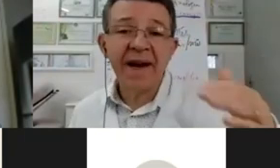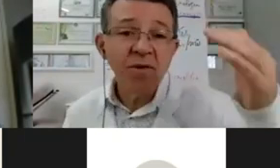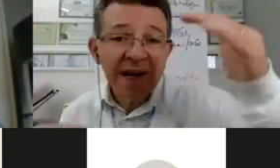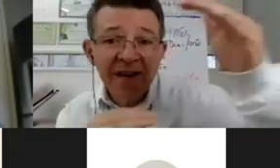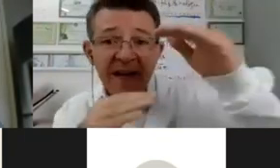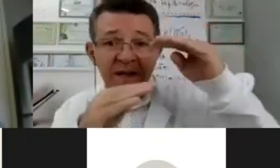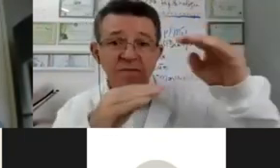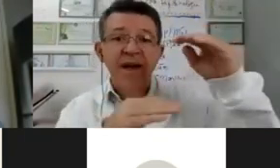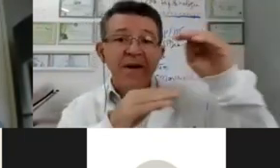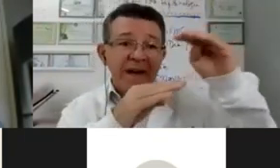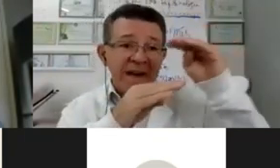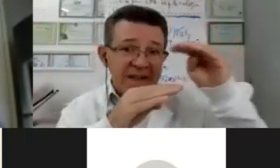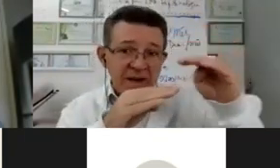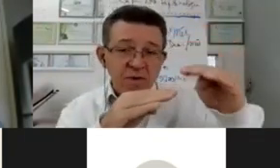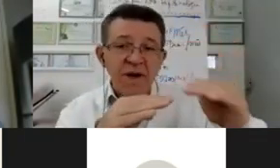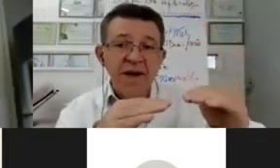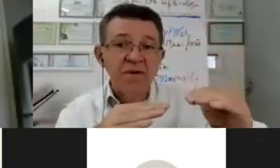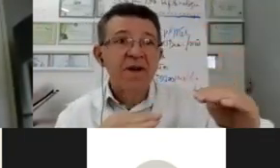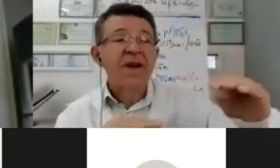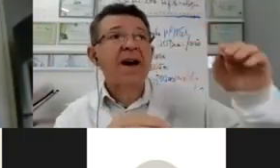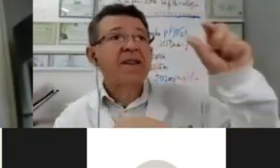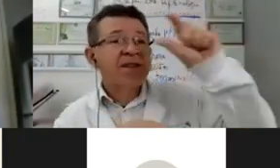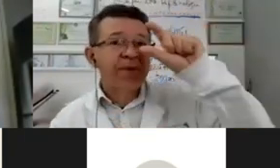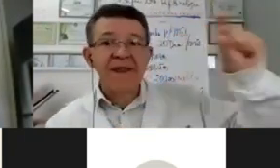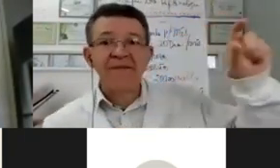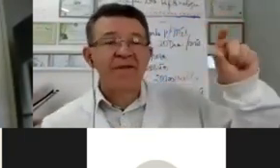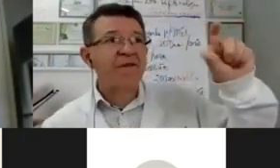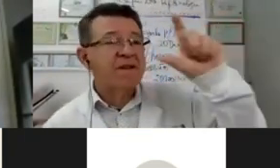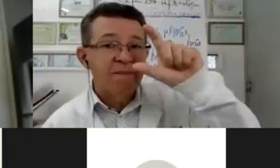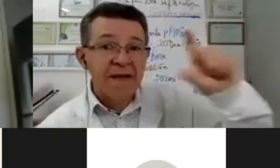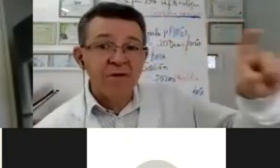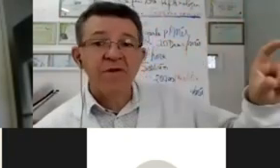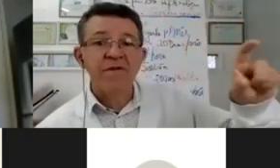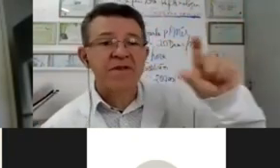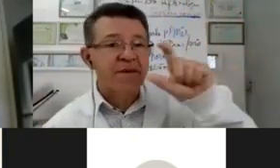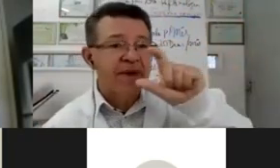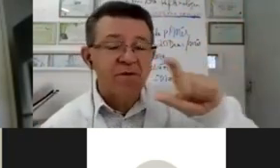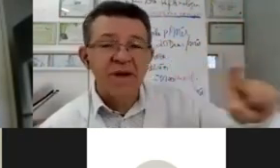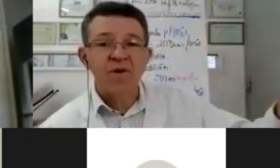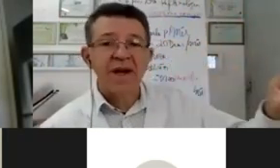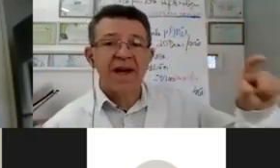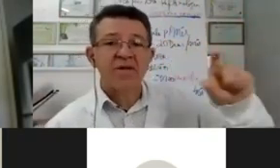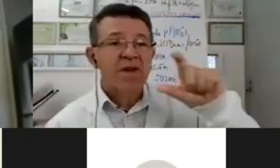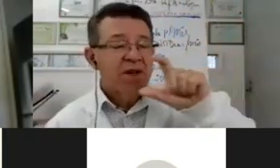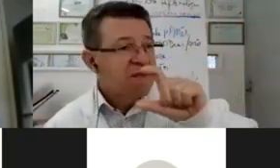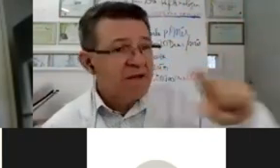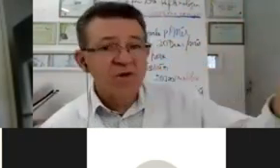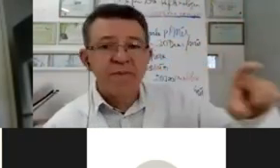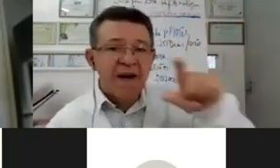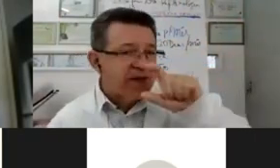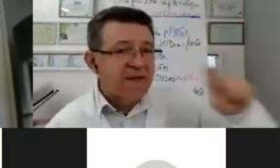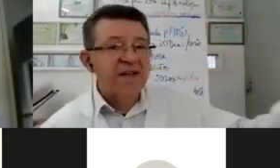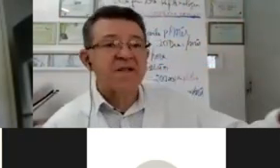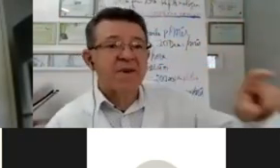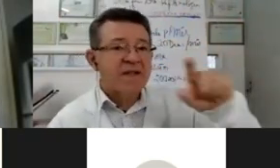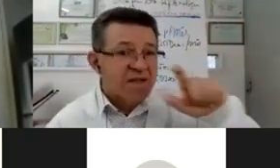sabe, pega no calendário do ano, ah, tem a semana da vovó, semana do vovô, semana do namorado, dia dos